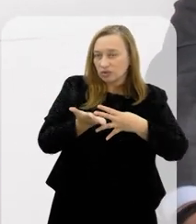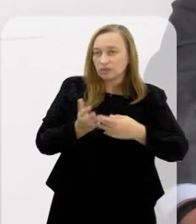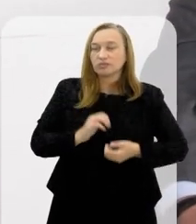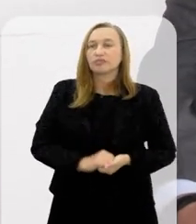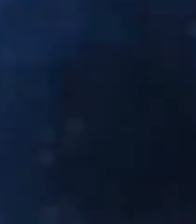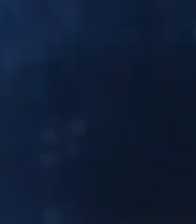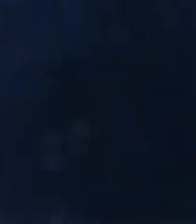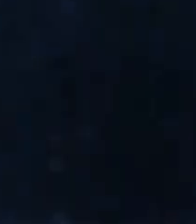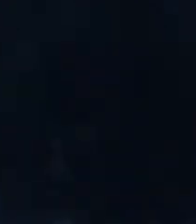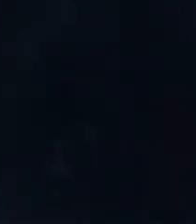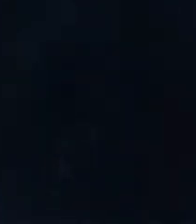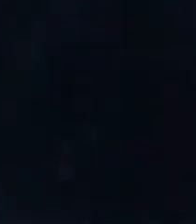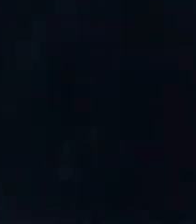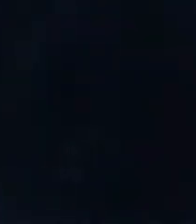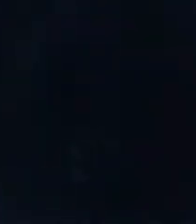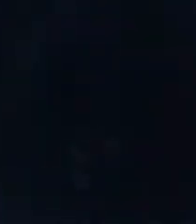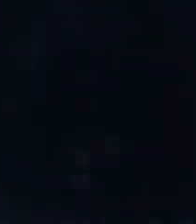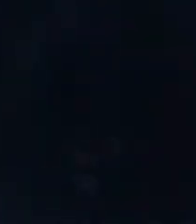do